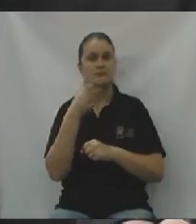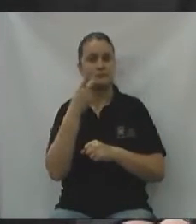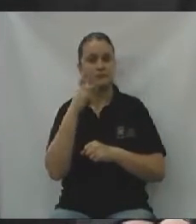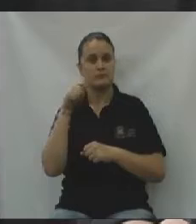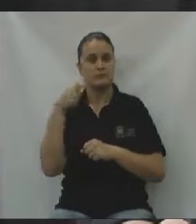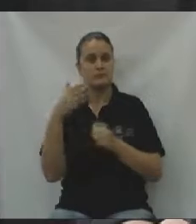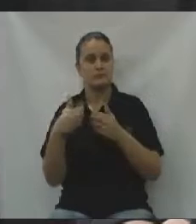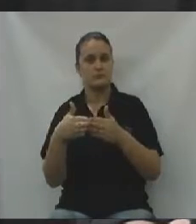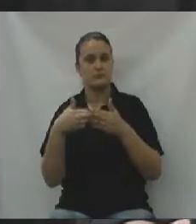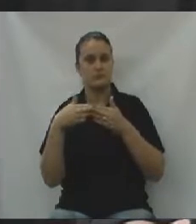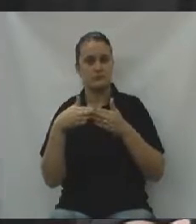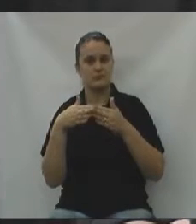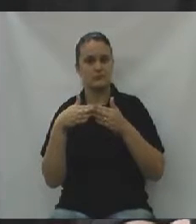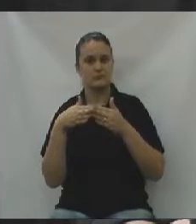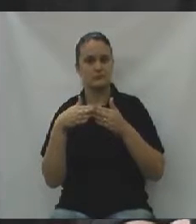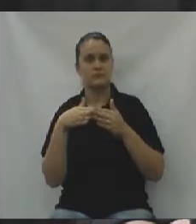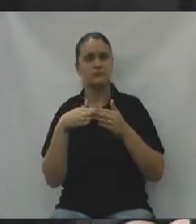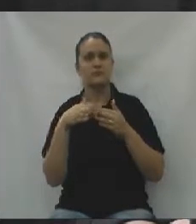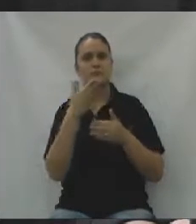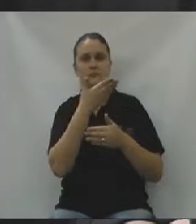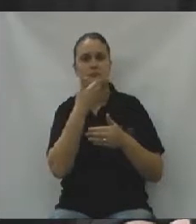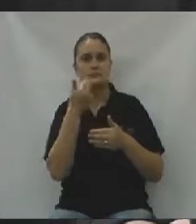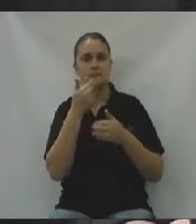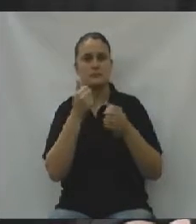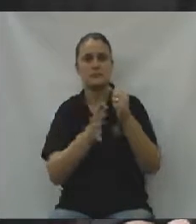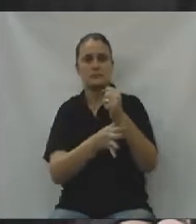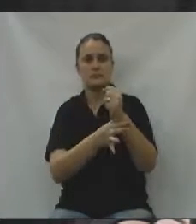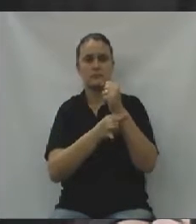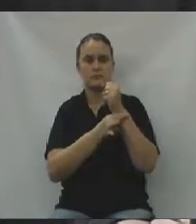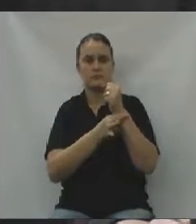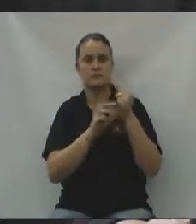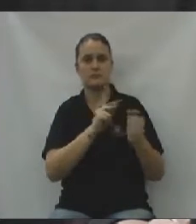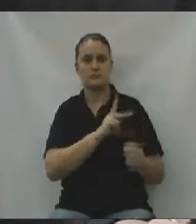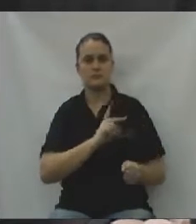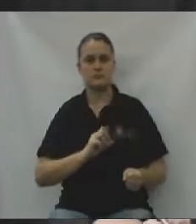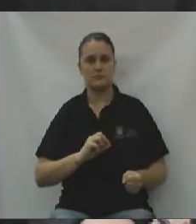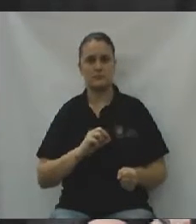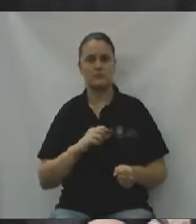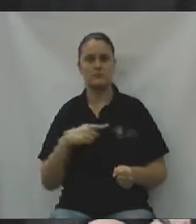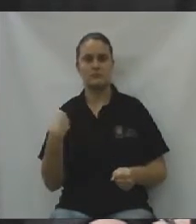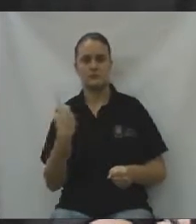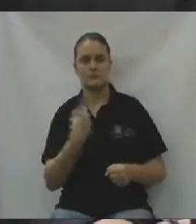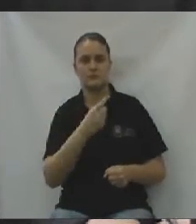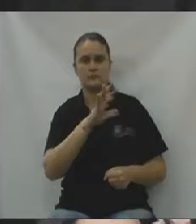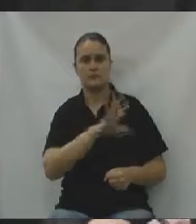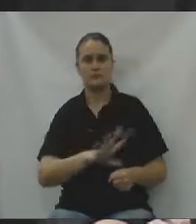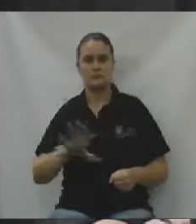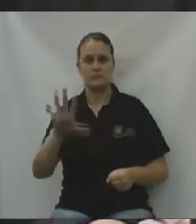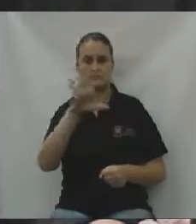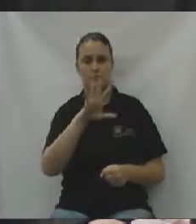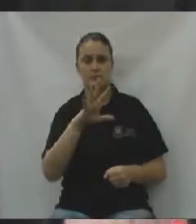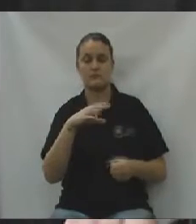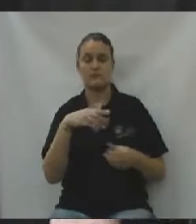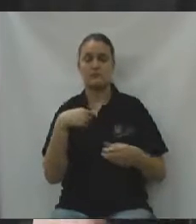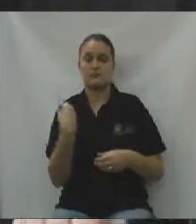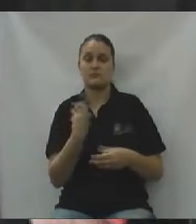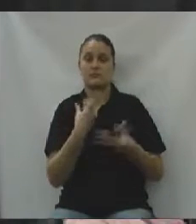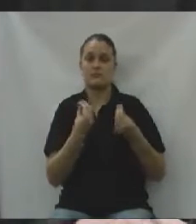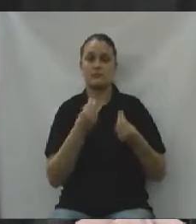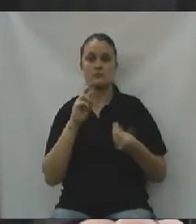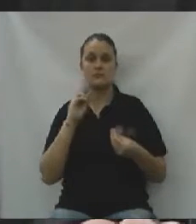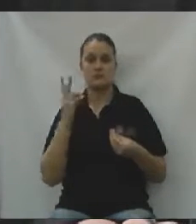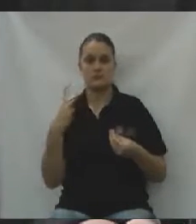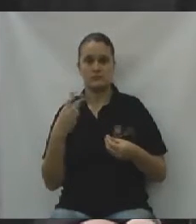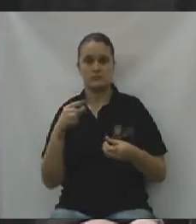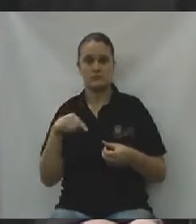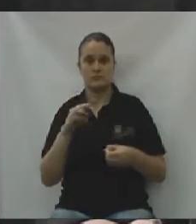a solicitação da melhoria da segurança pública da nossa região e nós, como legisladores do município